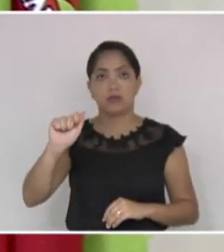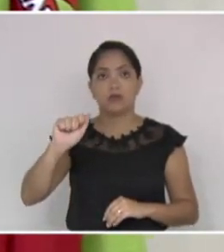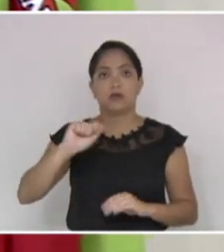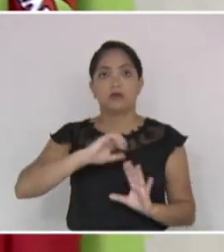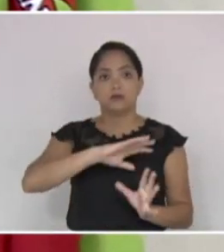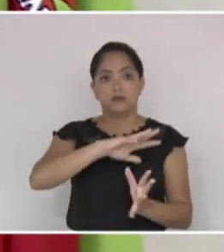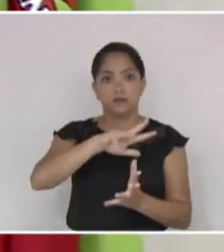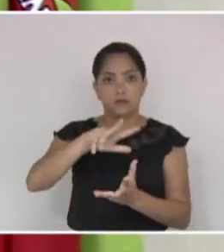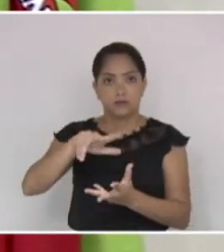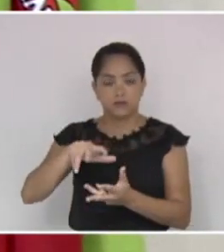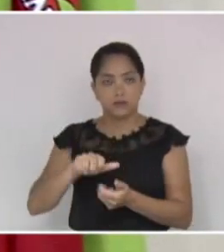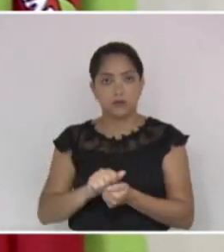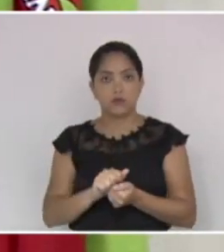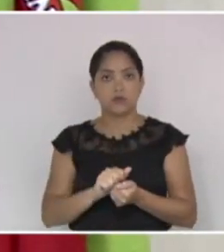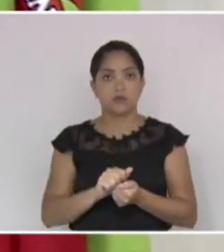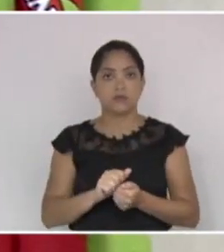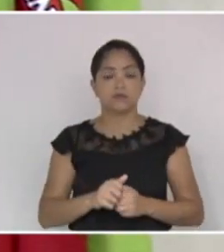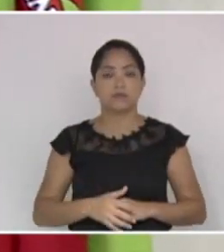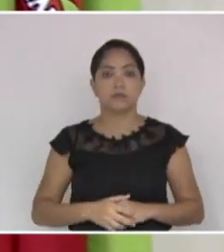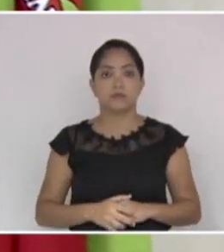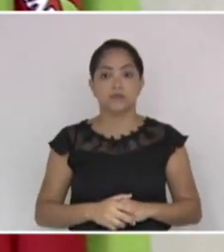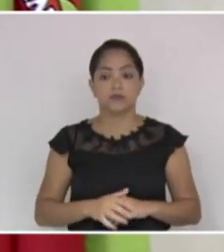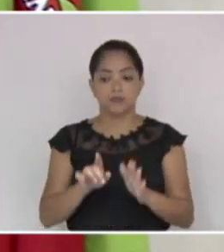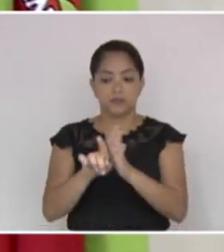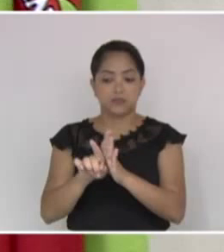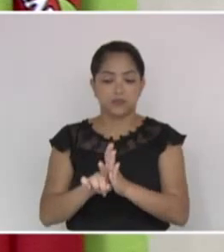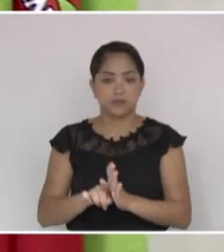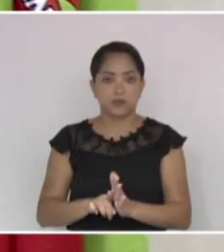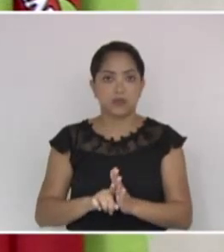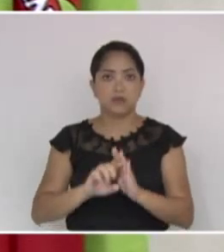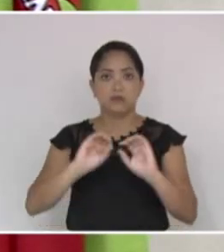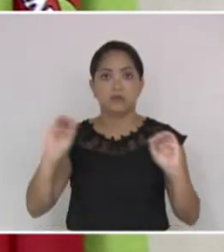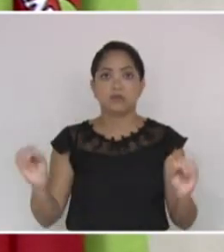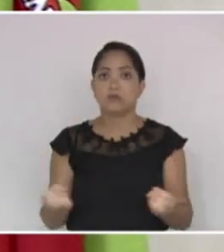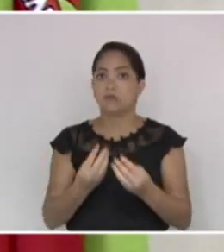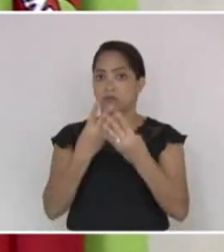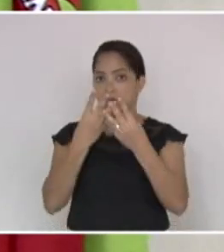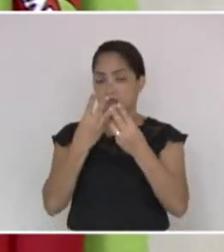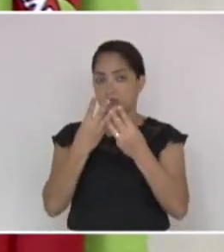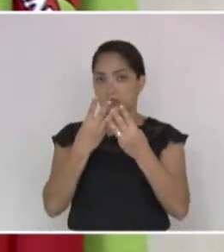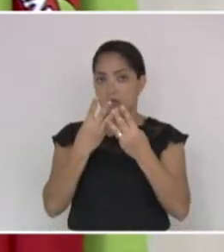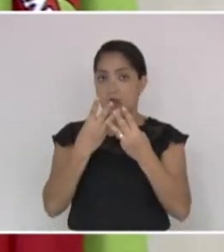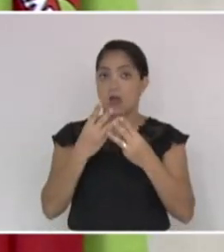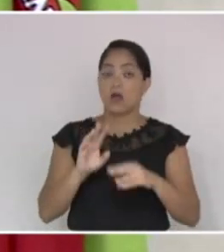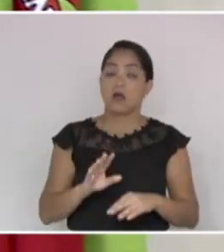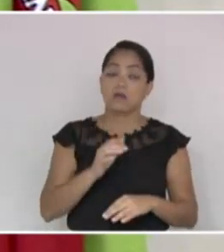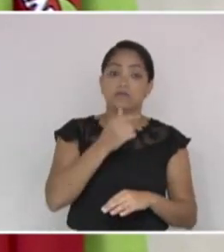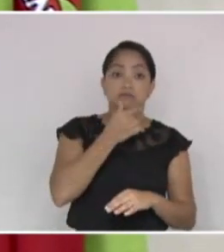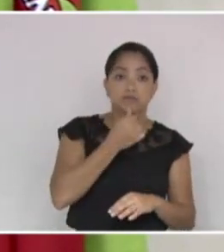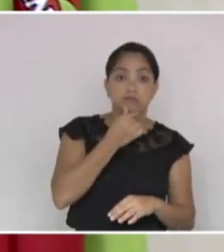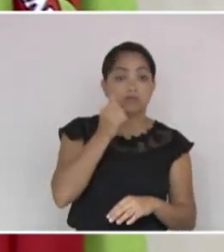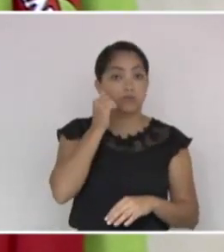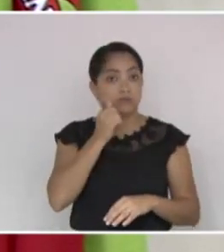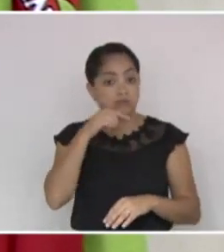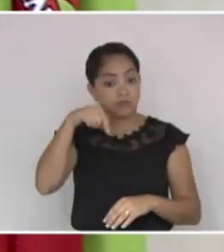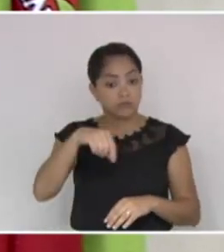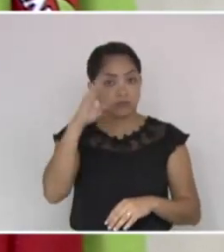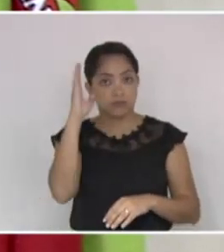Nações Unidas, diz, diz o seguinte: a situação entre homens e mulheres no Brasil